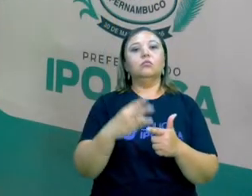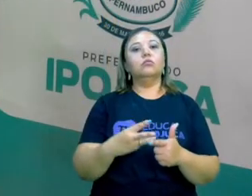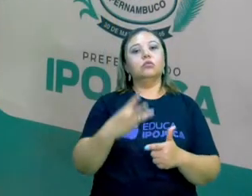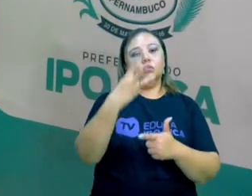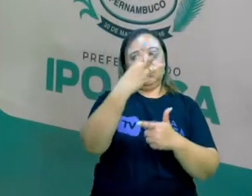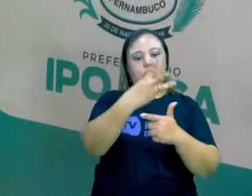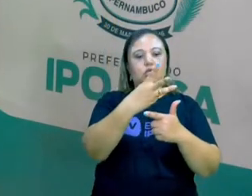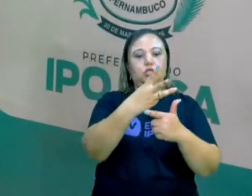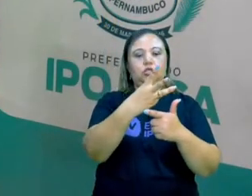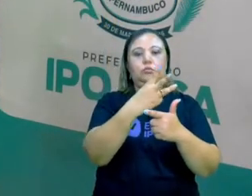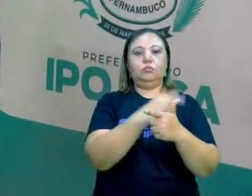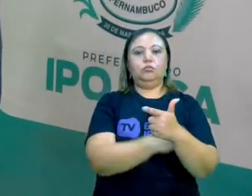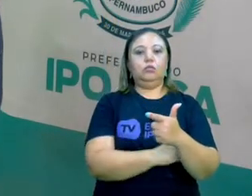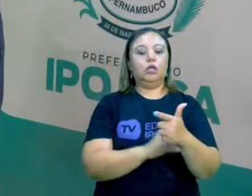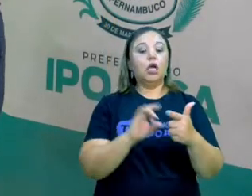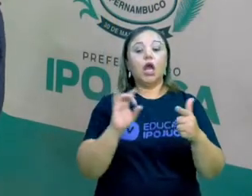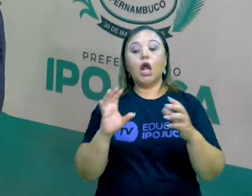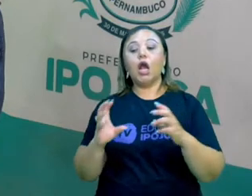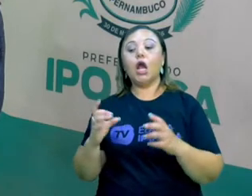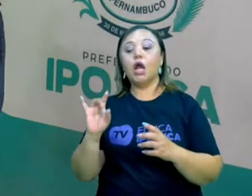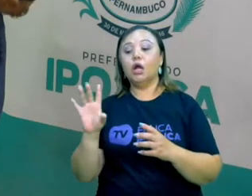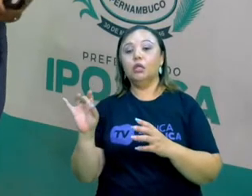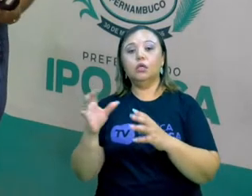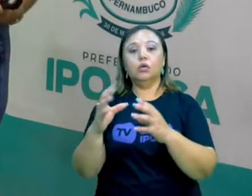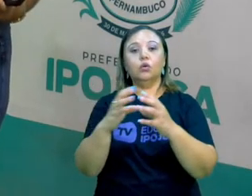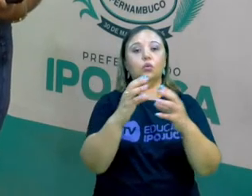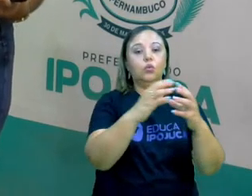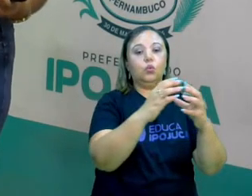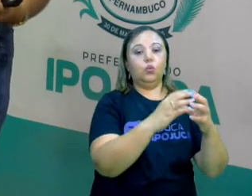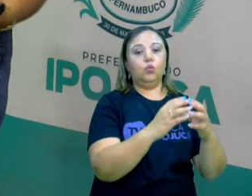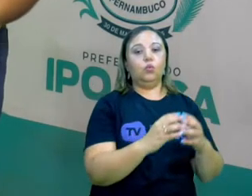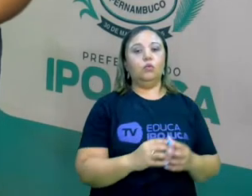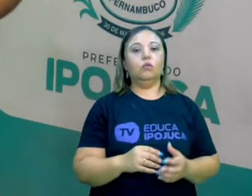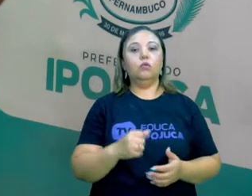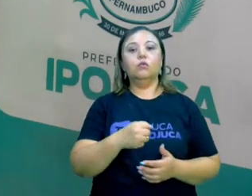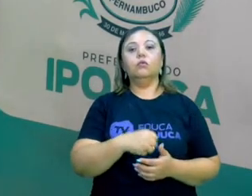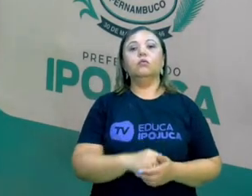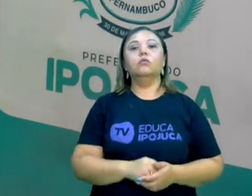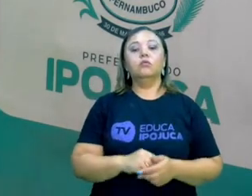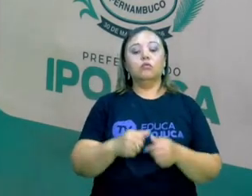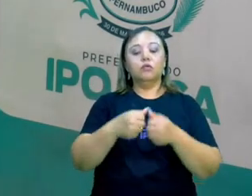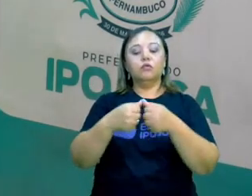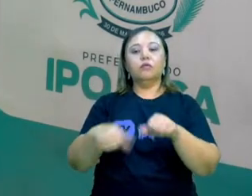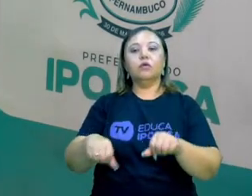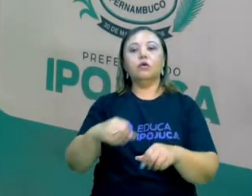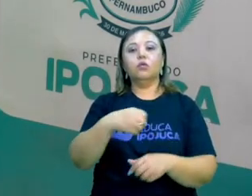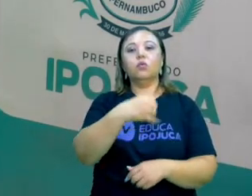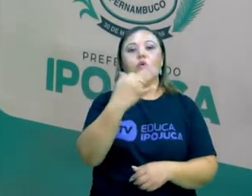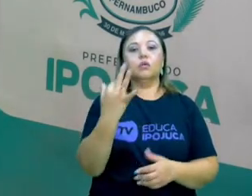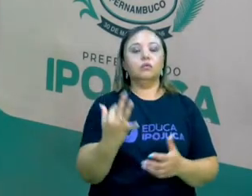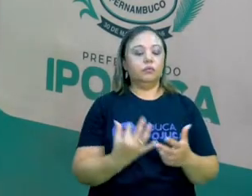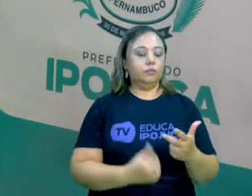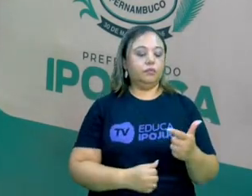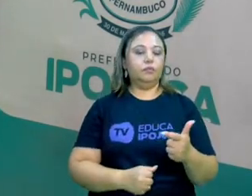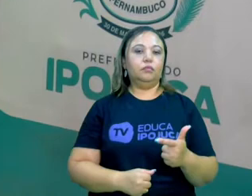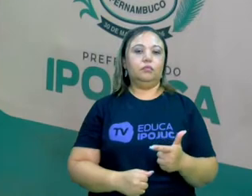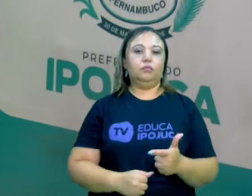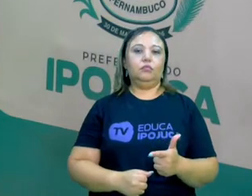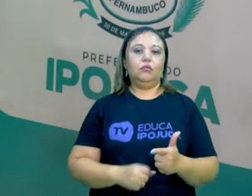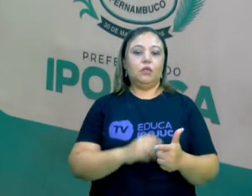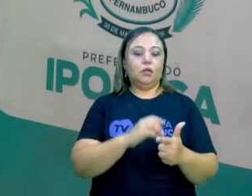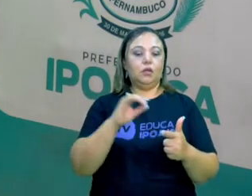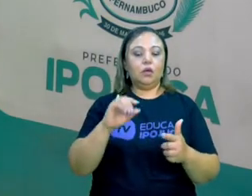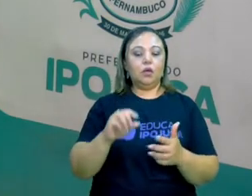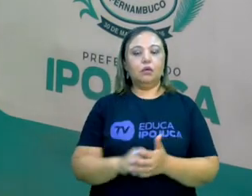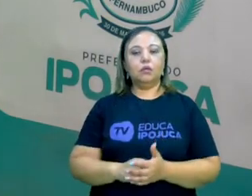com quanto? Como a gente poderia resolver esse problema de divisão? Calcule quanto João poderá dar a